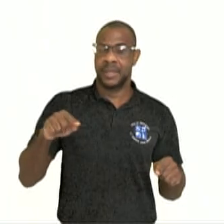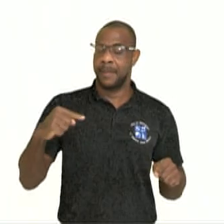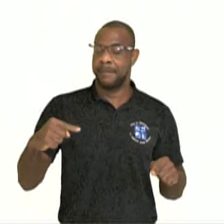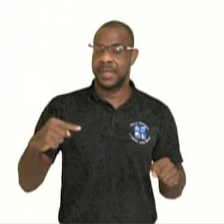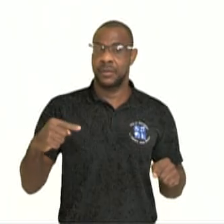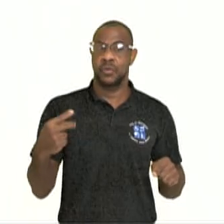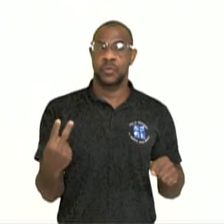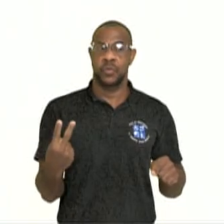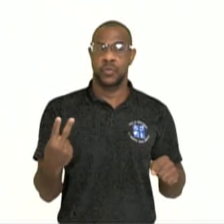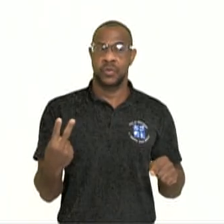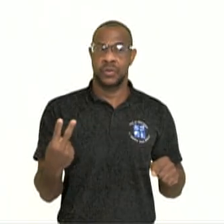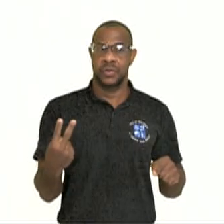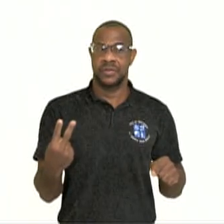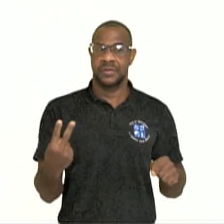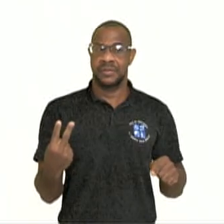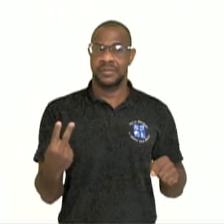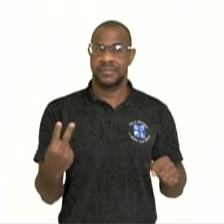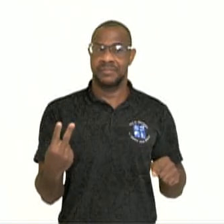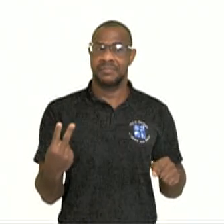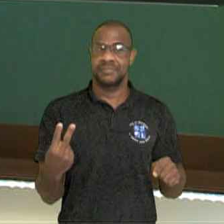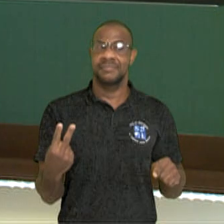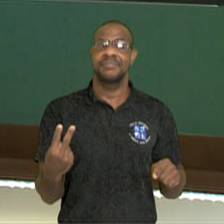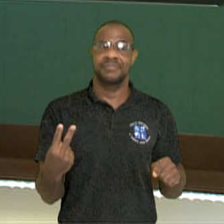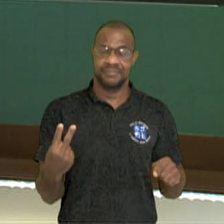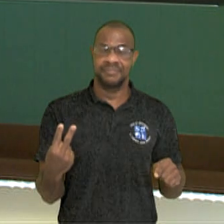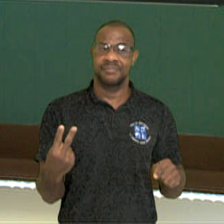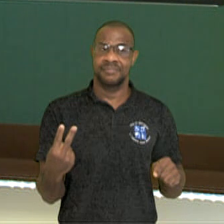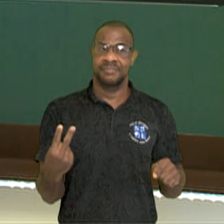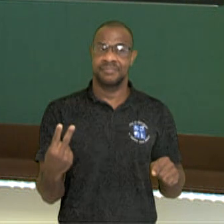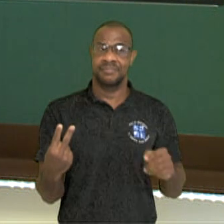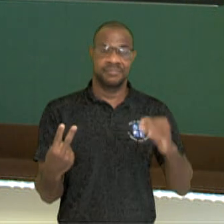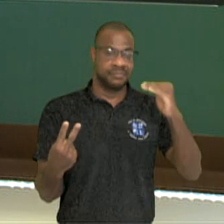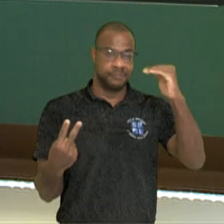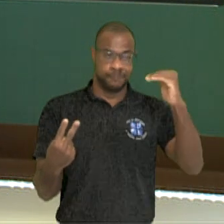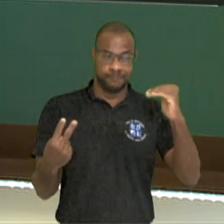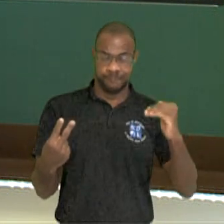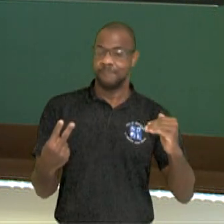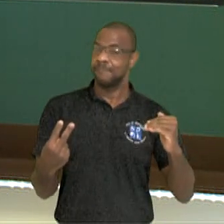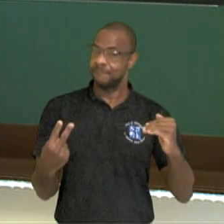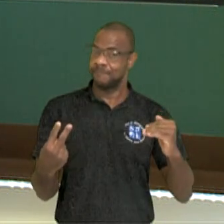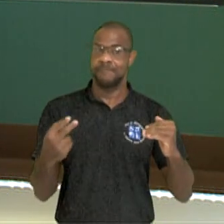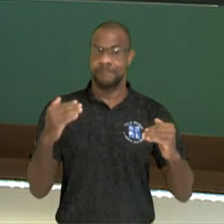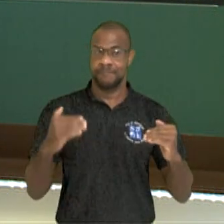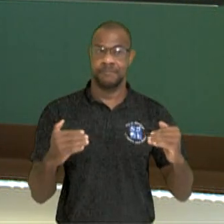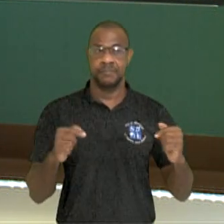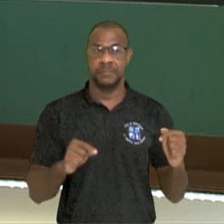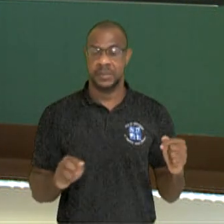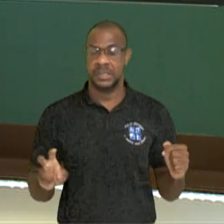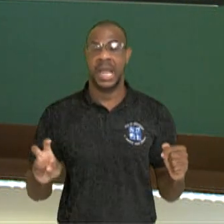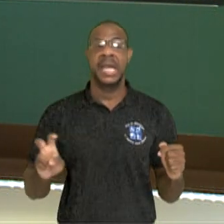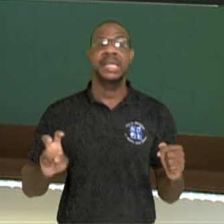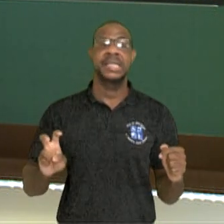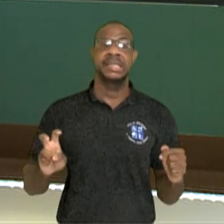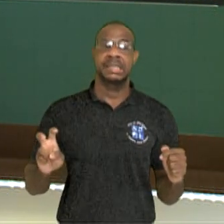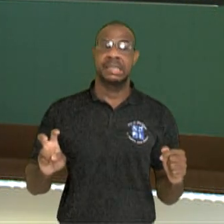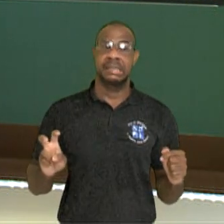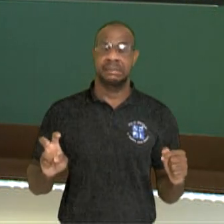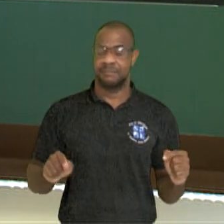2 graus Celsius. Então, ela está abaixando cada vez mais. E olha na quinta-feira,